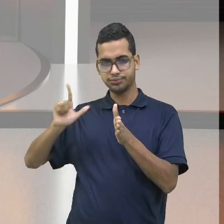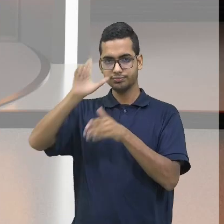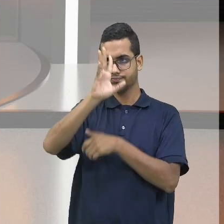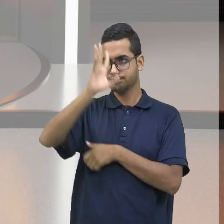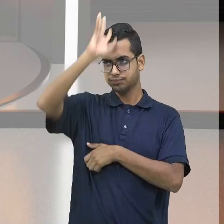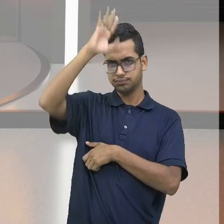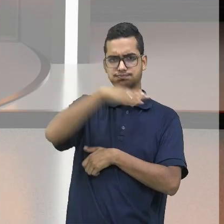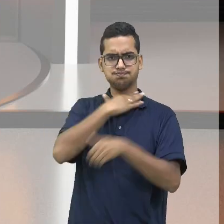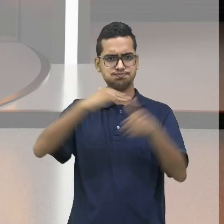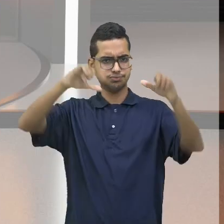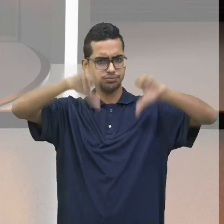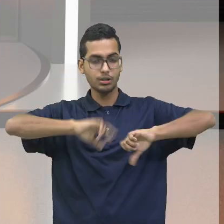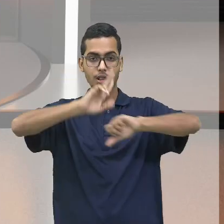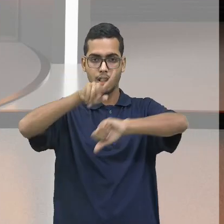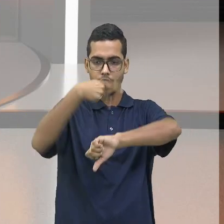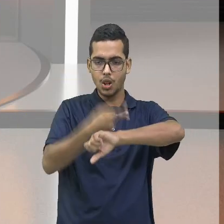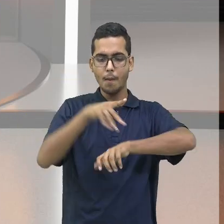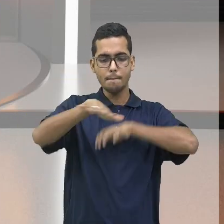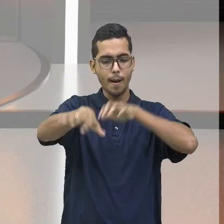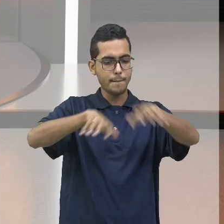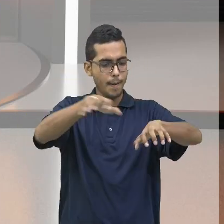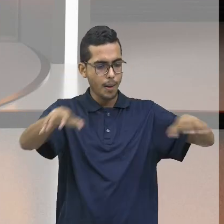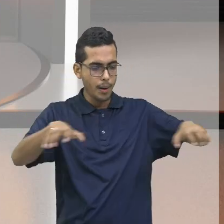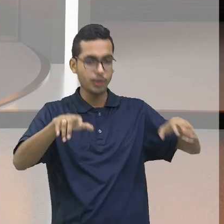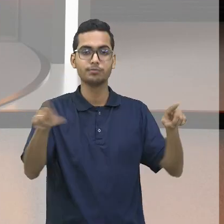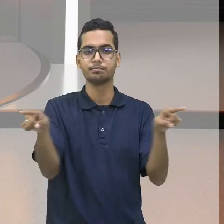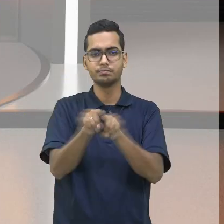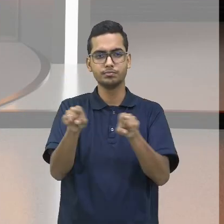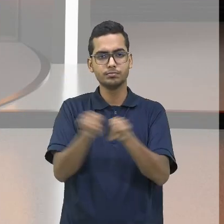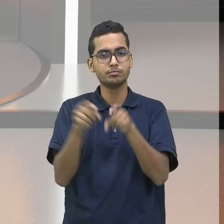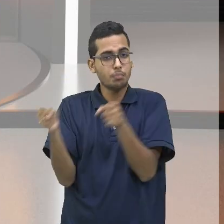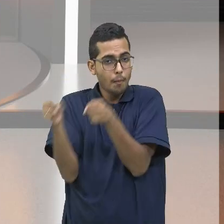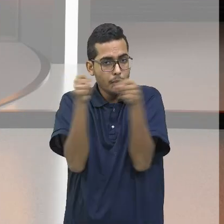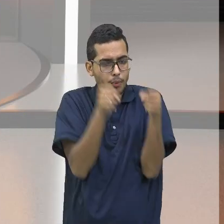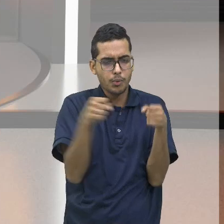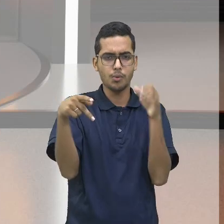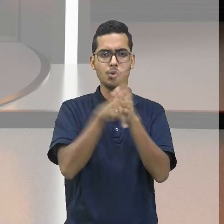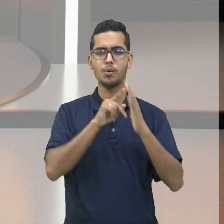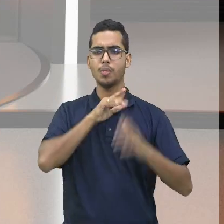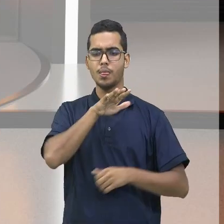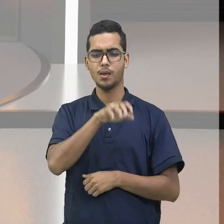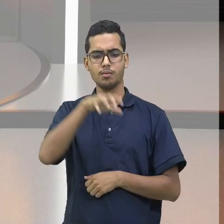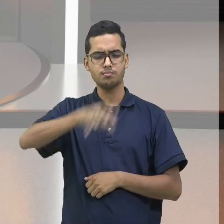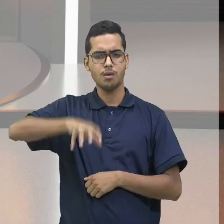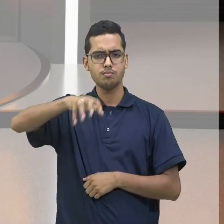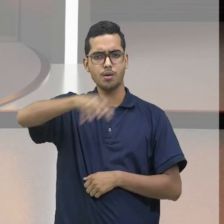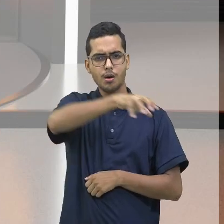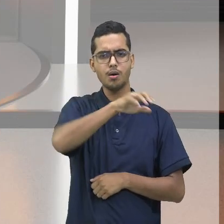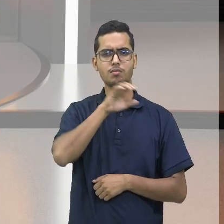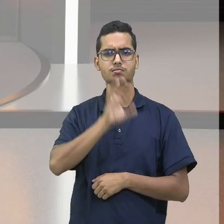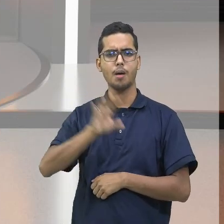fortalecimento do poder regional desses senhores feudais, né, que vão